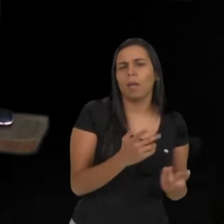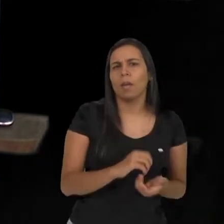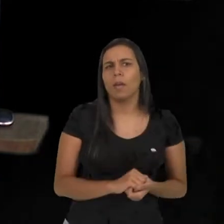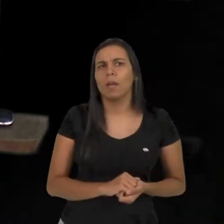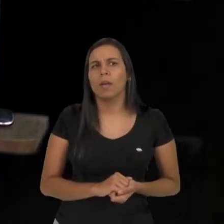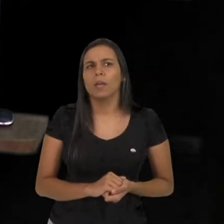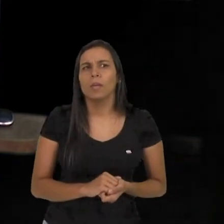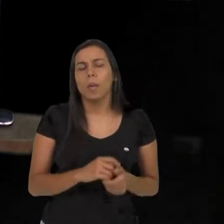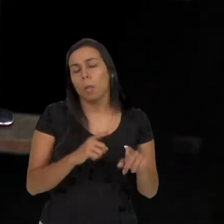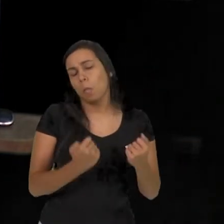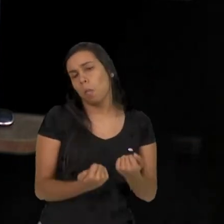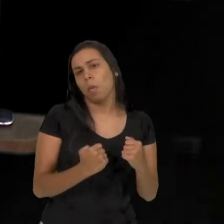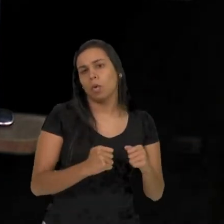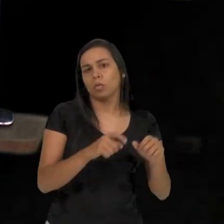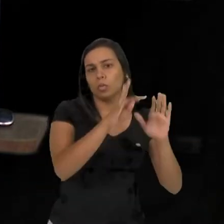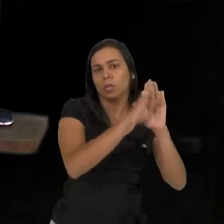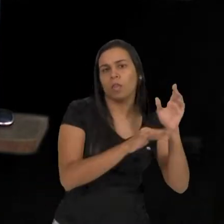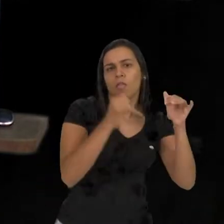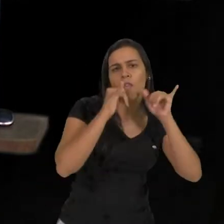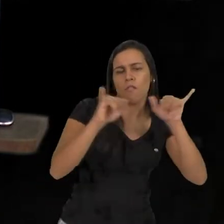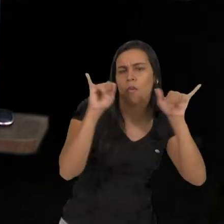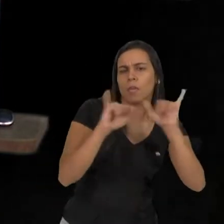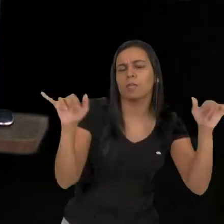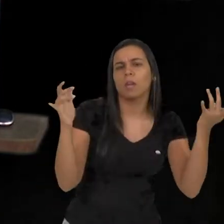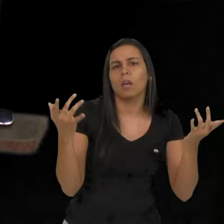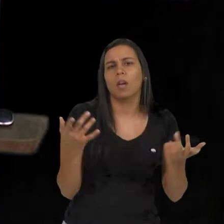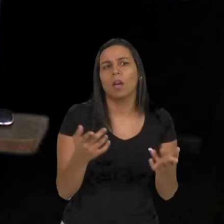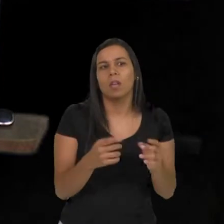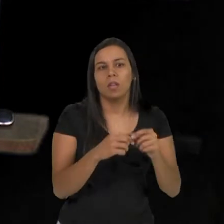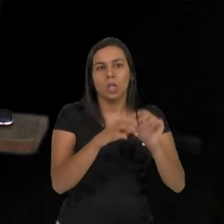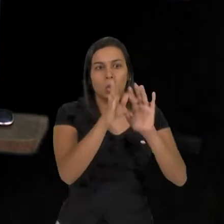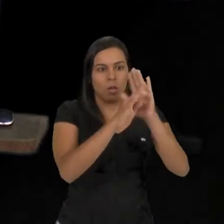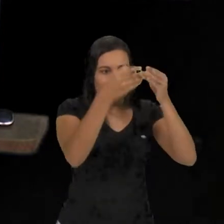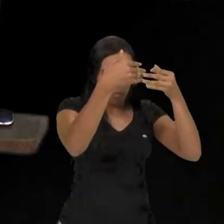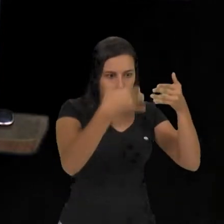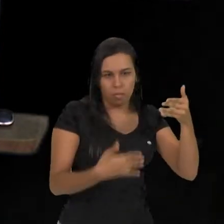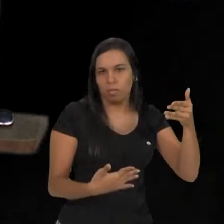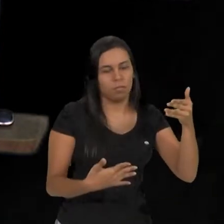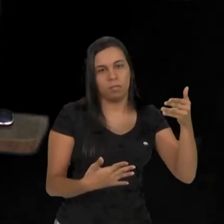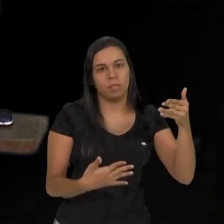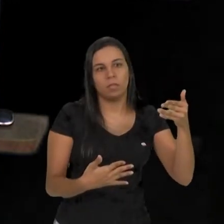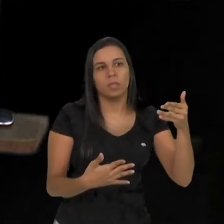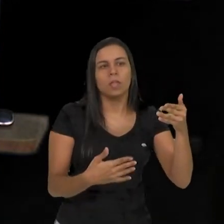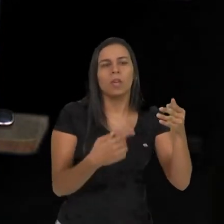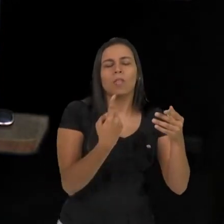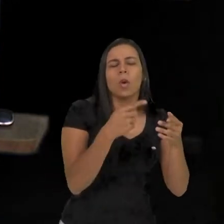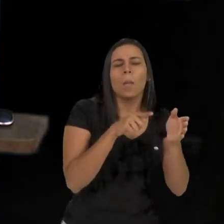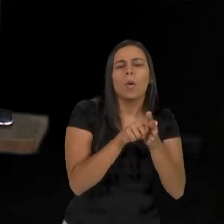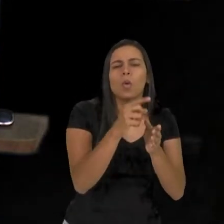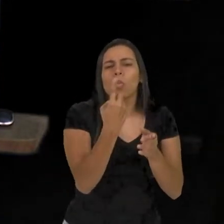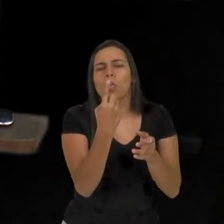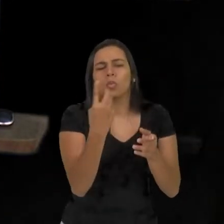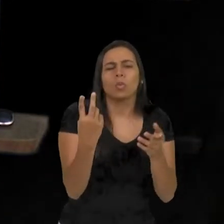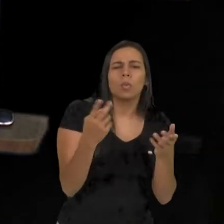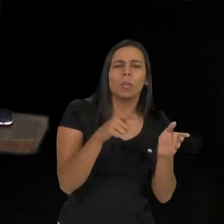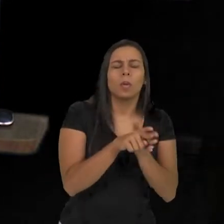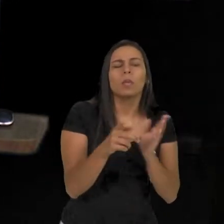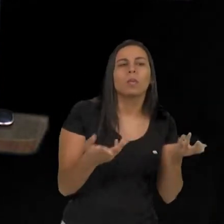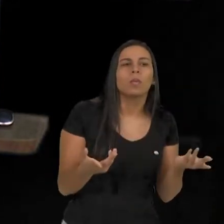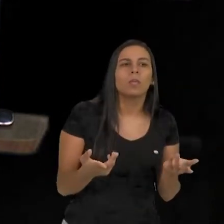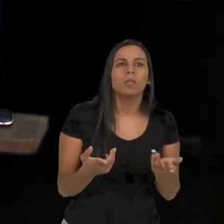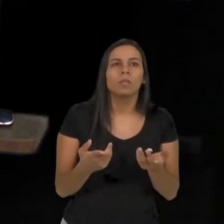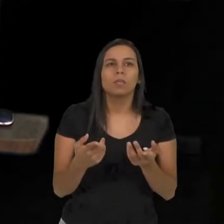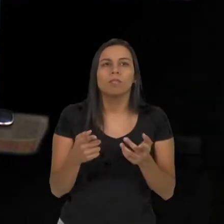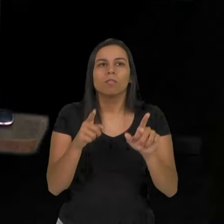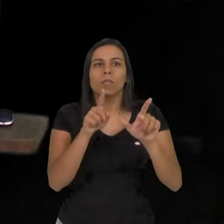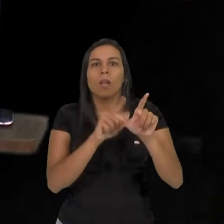informativo. Normalmente os textos não são longos e aí ele vai fazer uma pergunta ou duas sobre aquele texto. Letra de música, né, você não teve oportunidade de